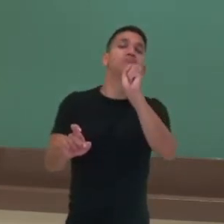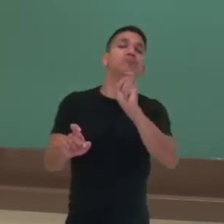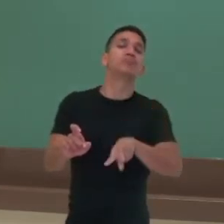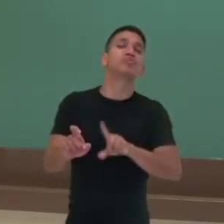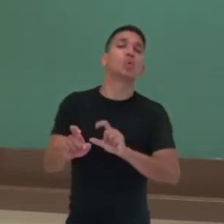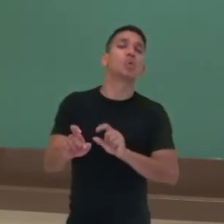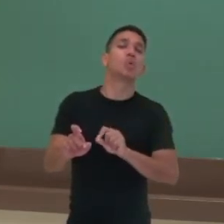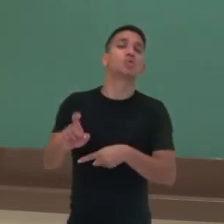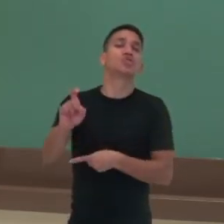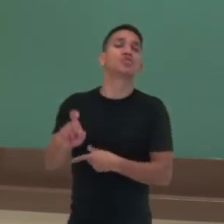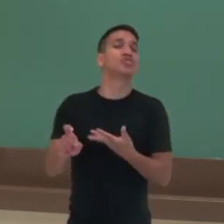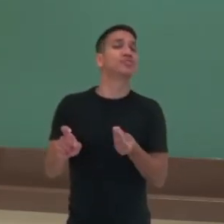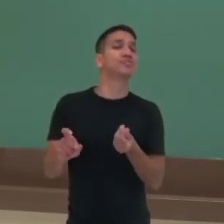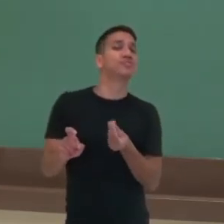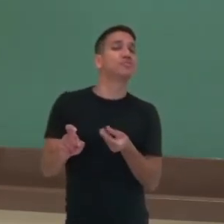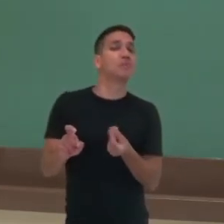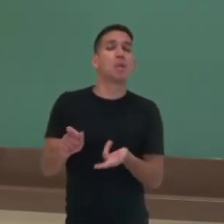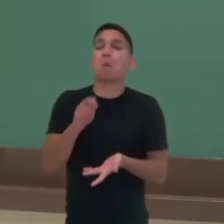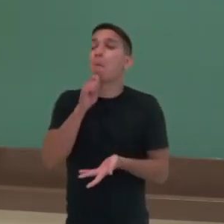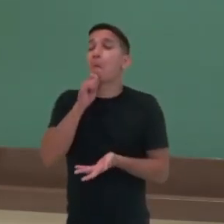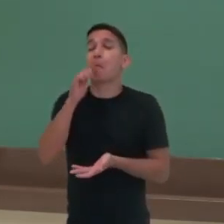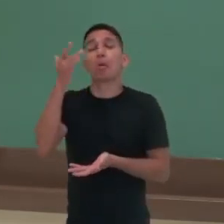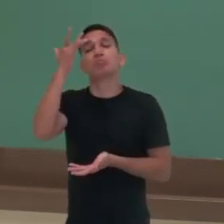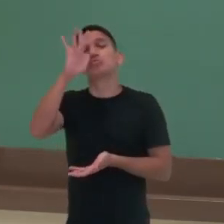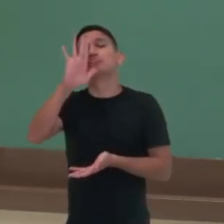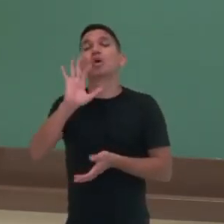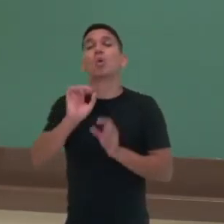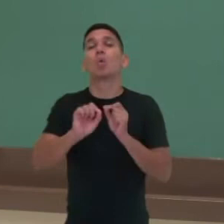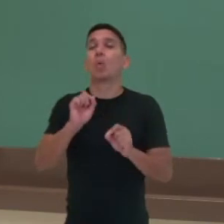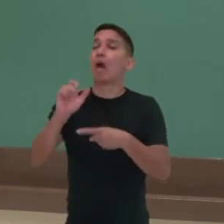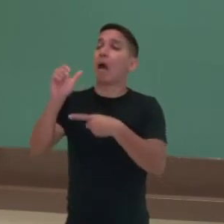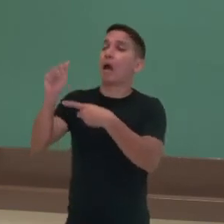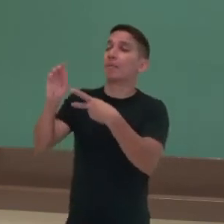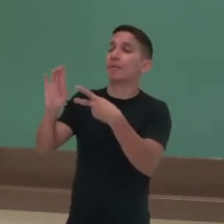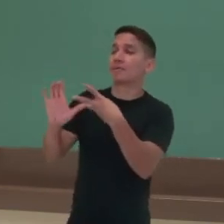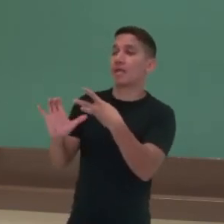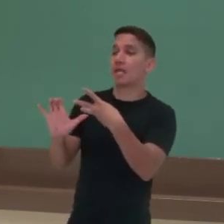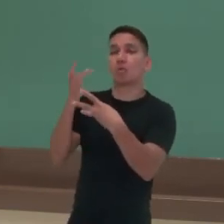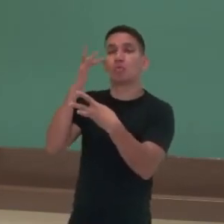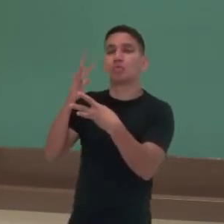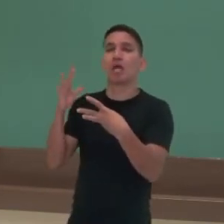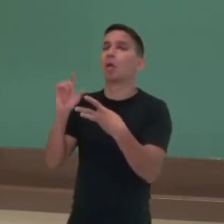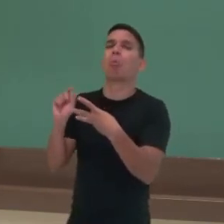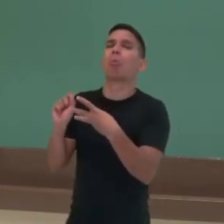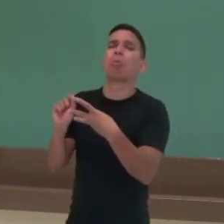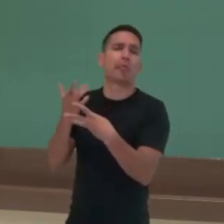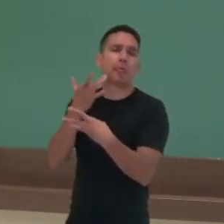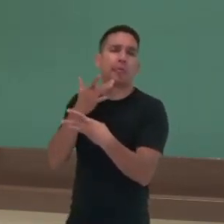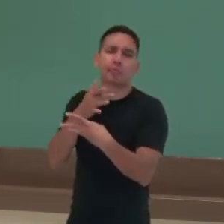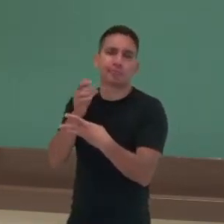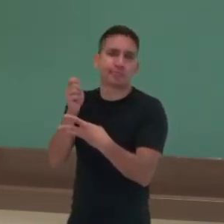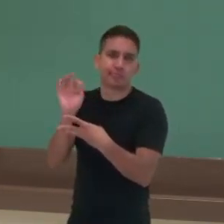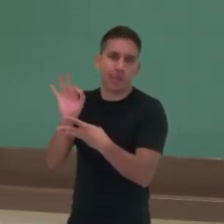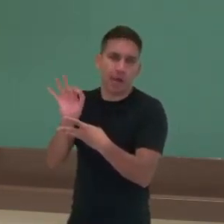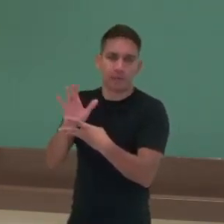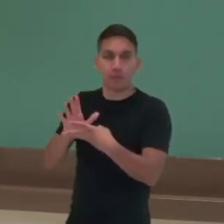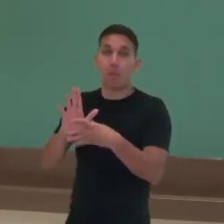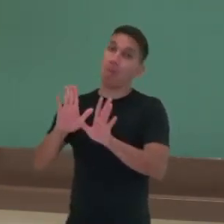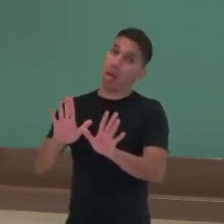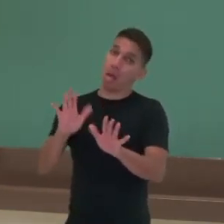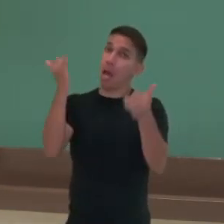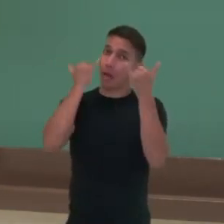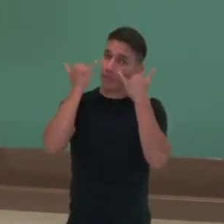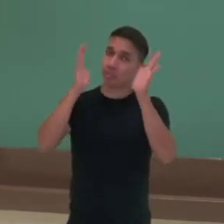mesmo resultado porque eu não sei quais são os valores de A, B e C, certo? Mas como o exercício falou